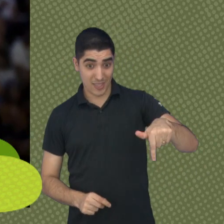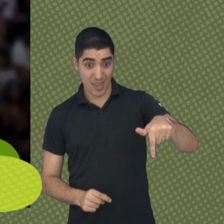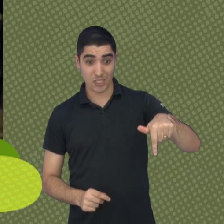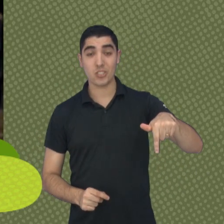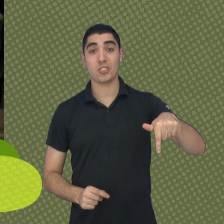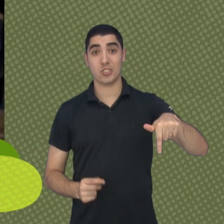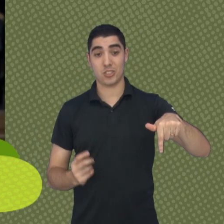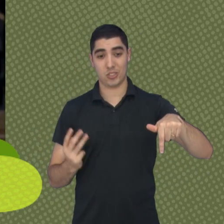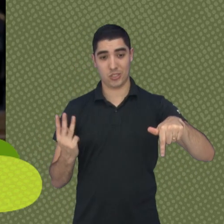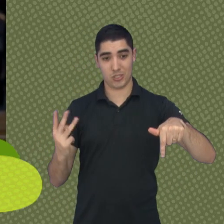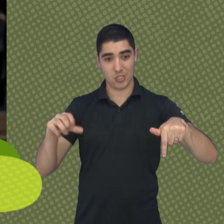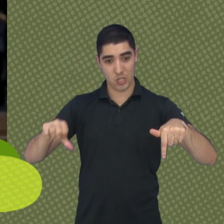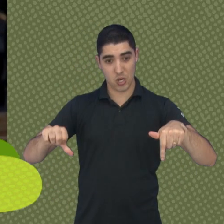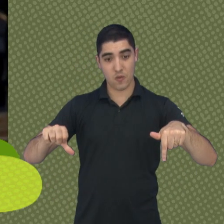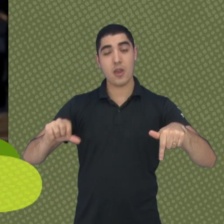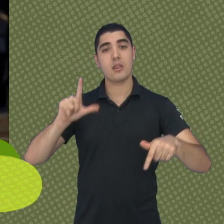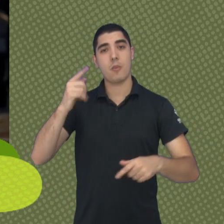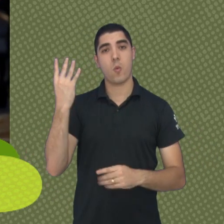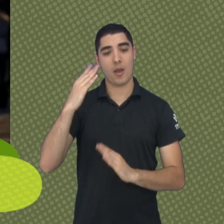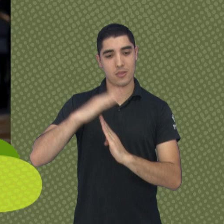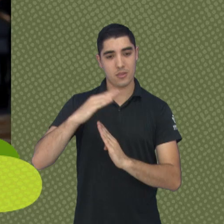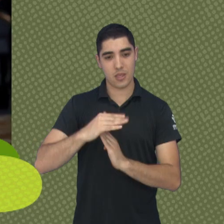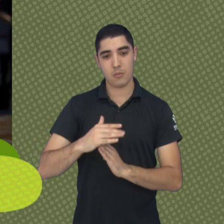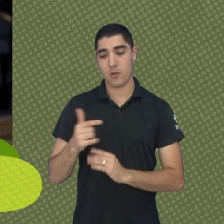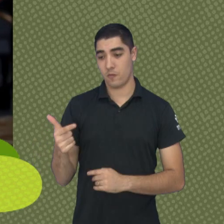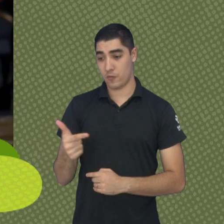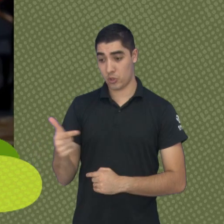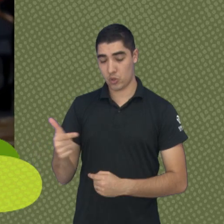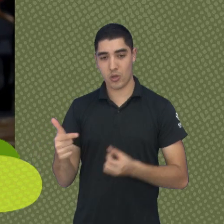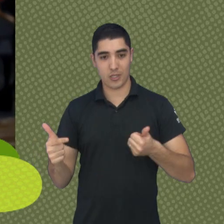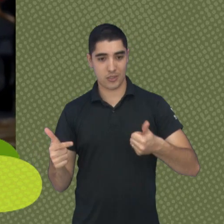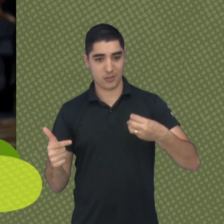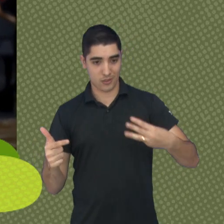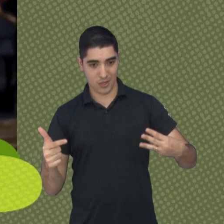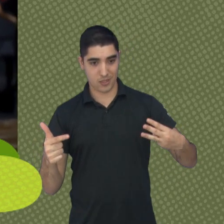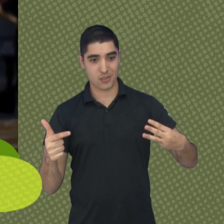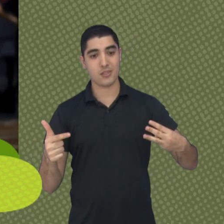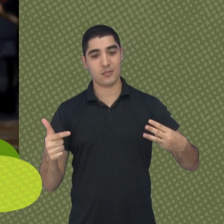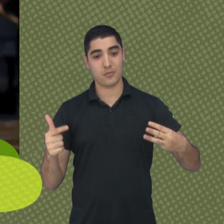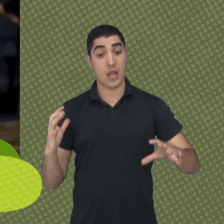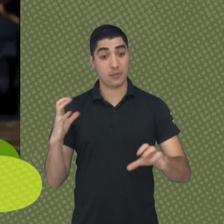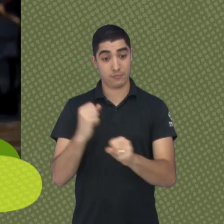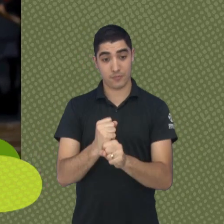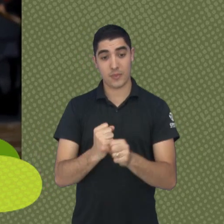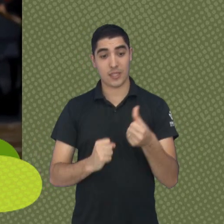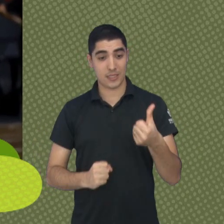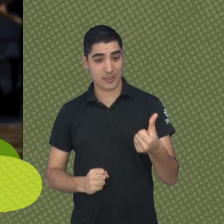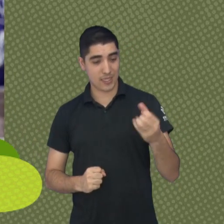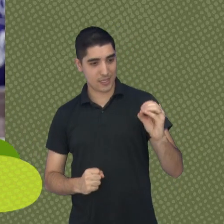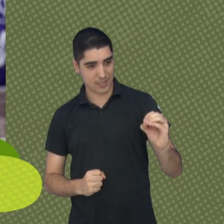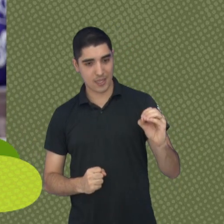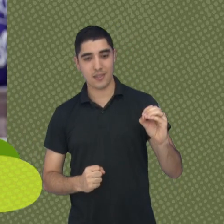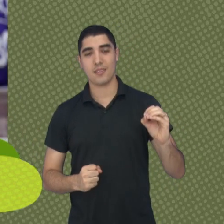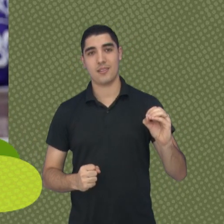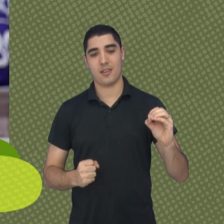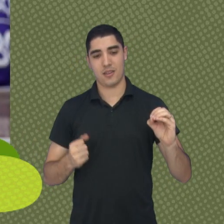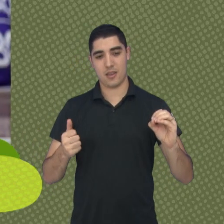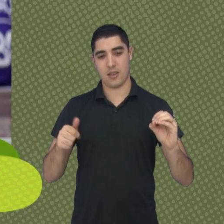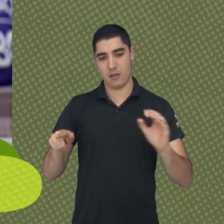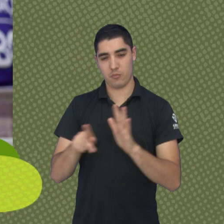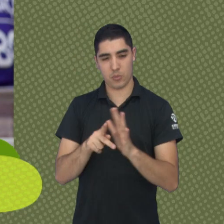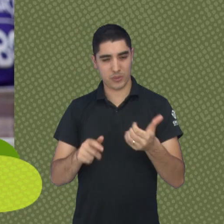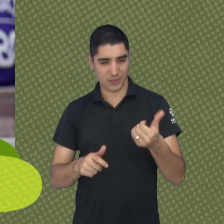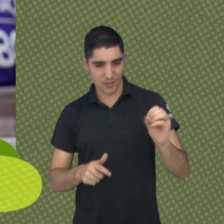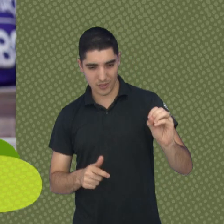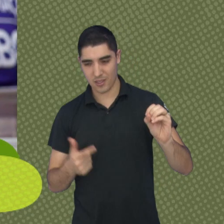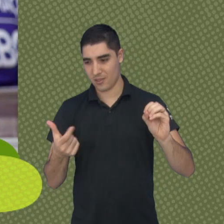quarto, 22-13 para o São José, levando o jogo para o último quarto em 61-60 para o São José. E aí, no